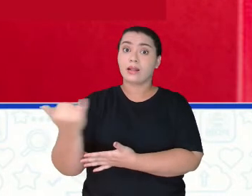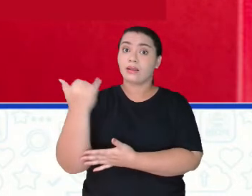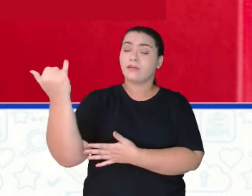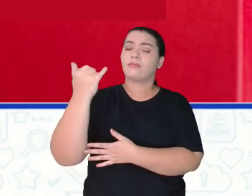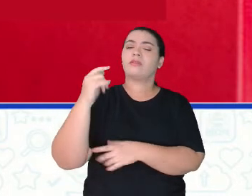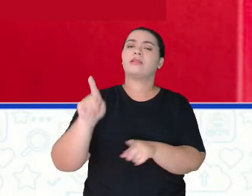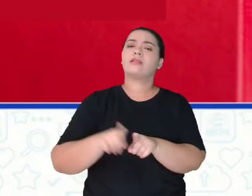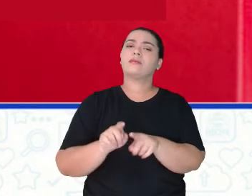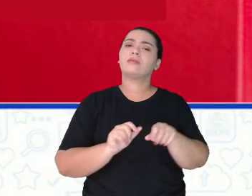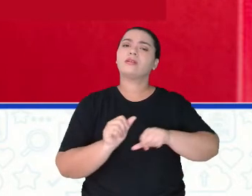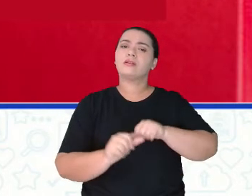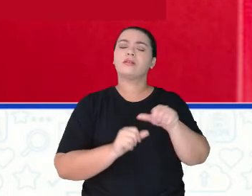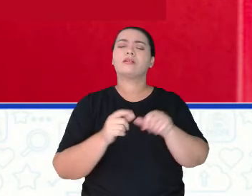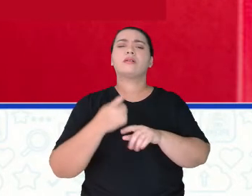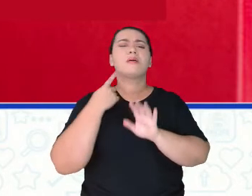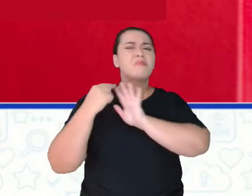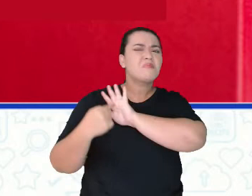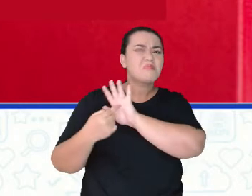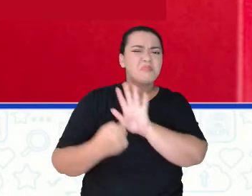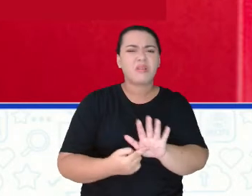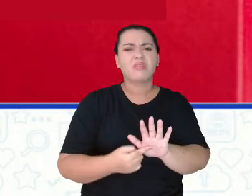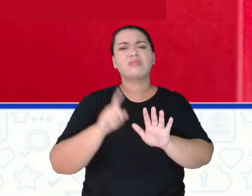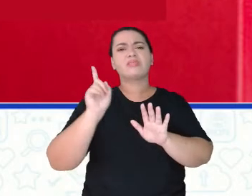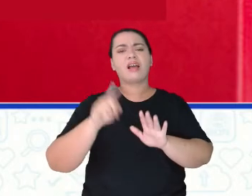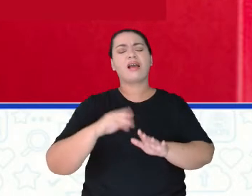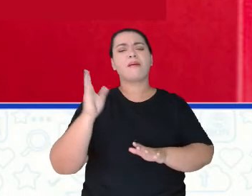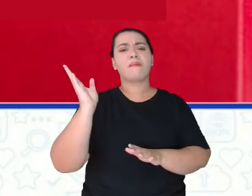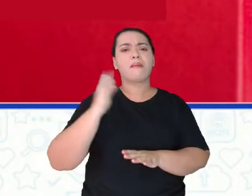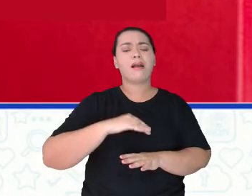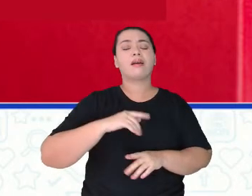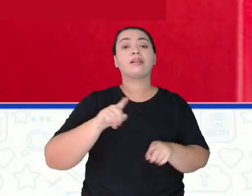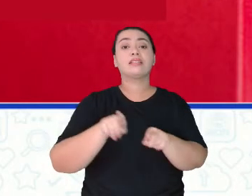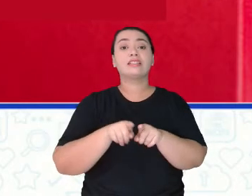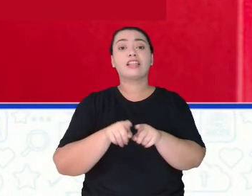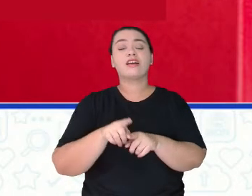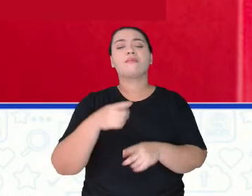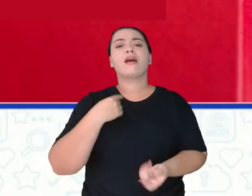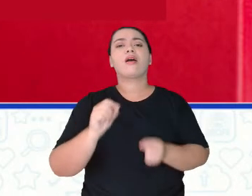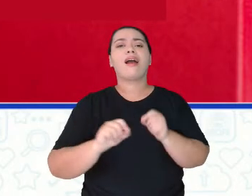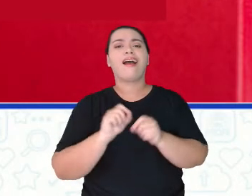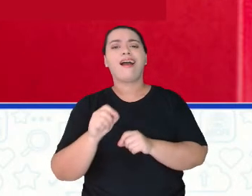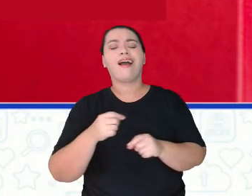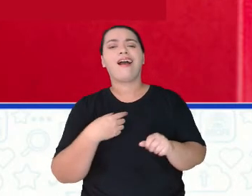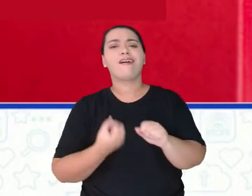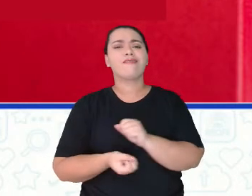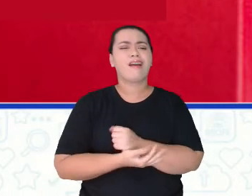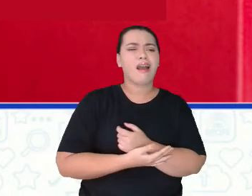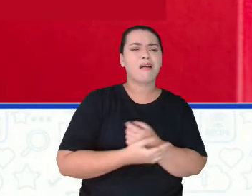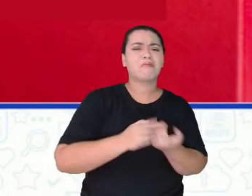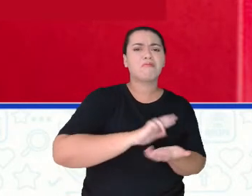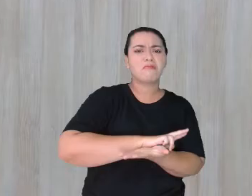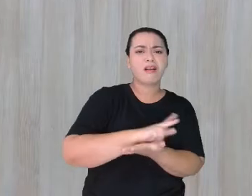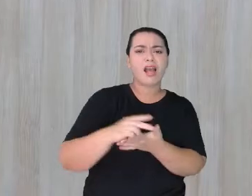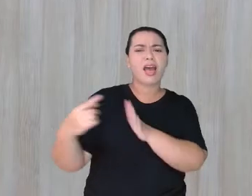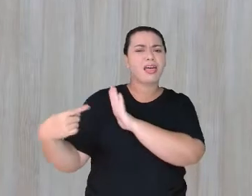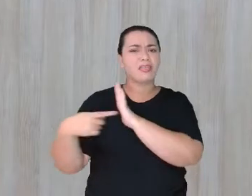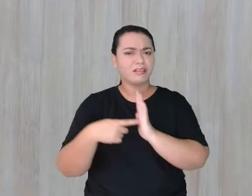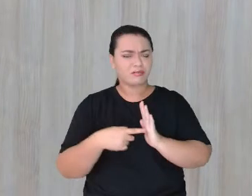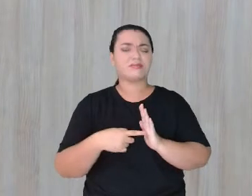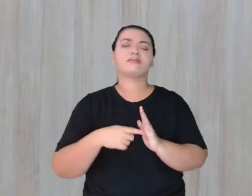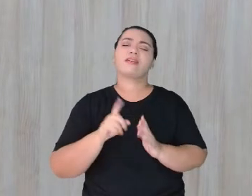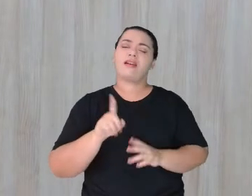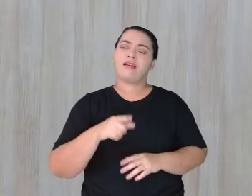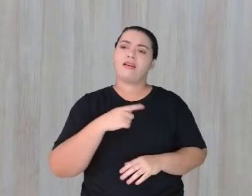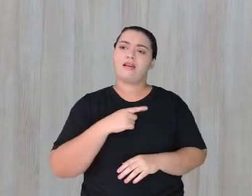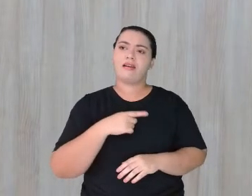reformas, expor injustiças, desmascarar fraudes e divulgar informações ocultadas pelos poderes. Então, é muito importante